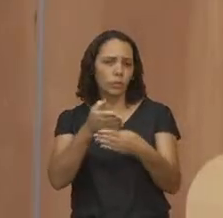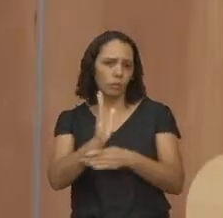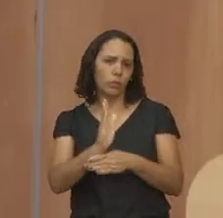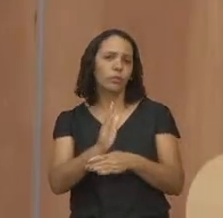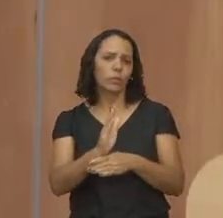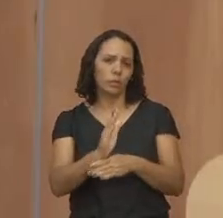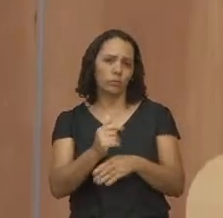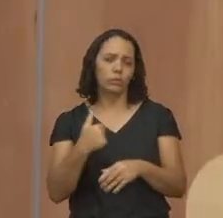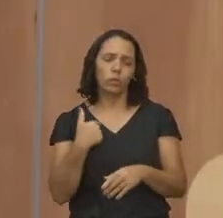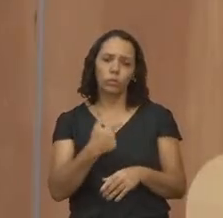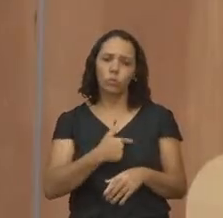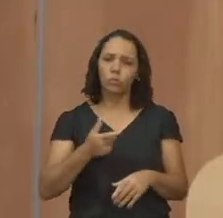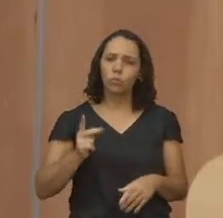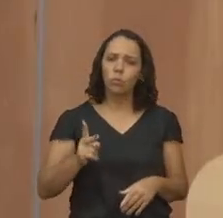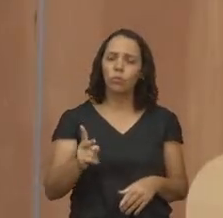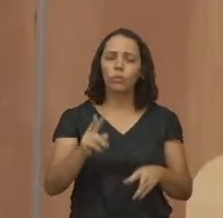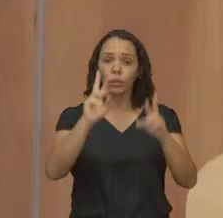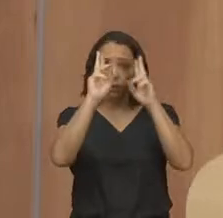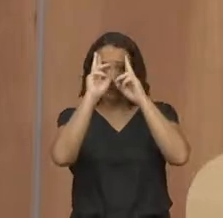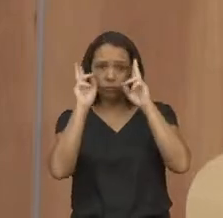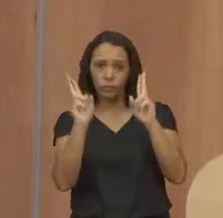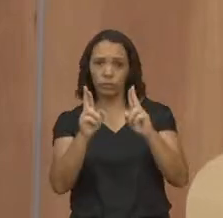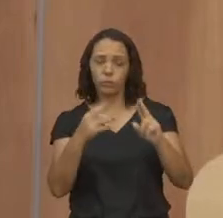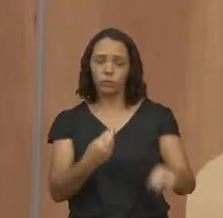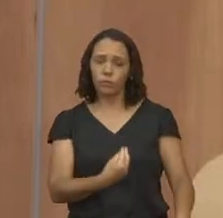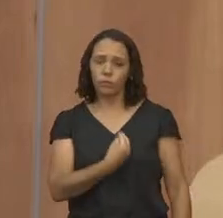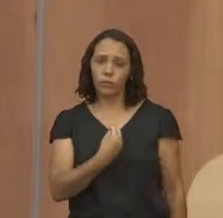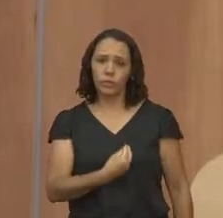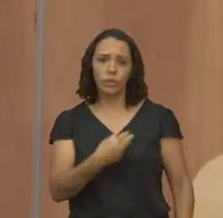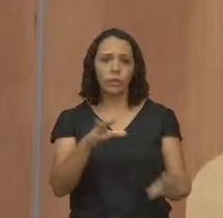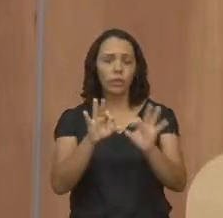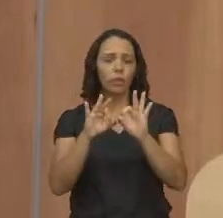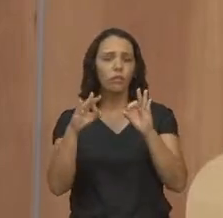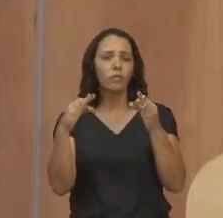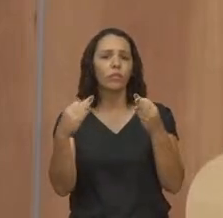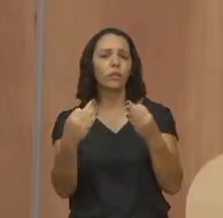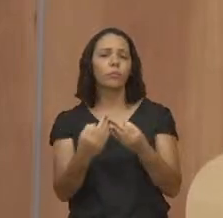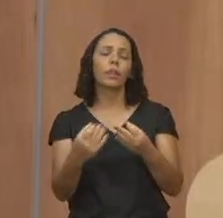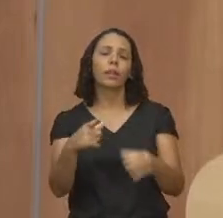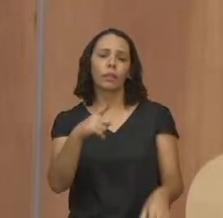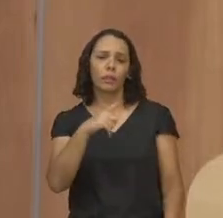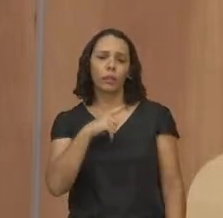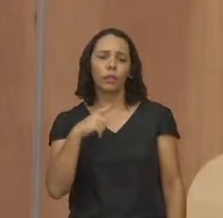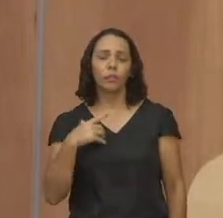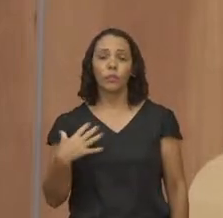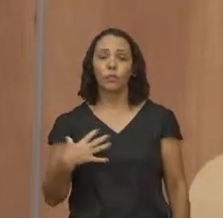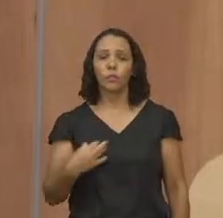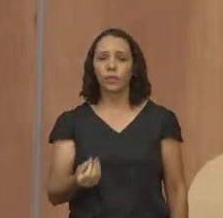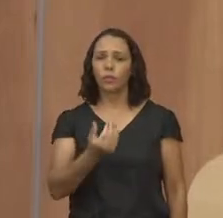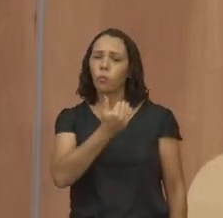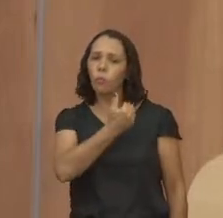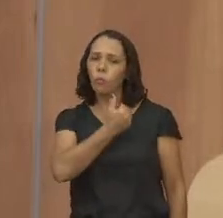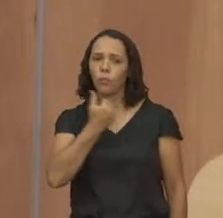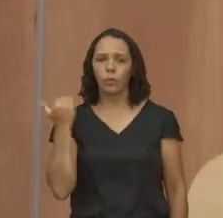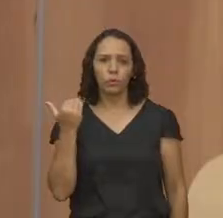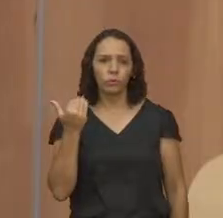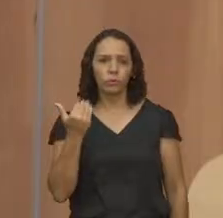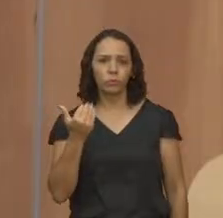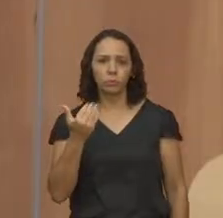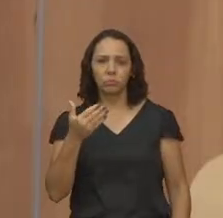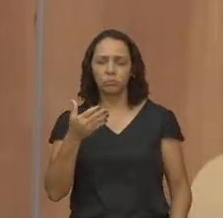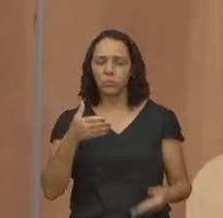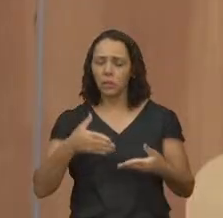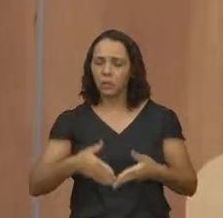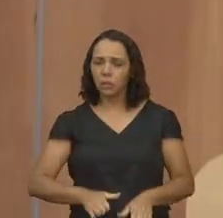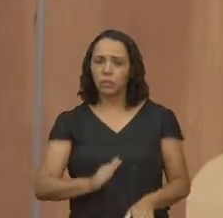né, o respeito à vida e às famílias que perdem, né, os seus filhos, suas filhas dentro do útero ainda. Então,